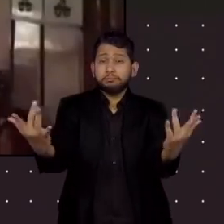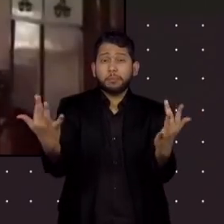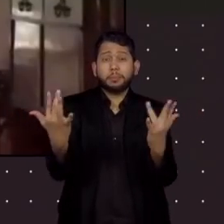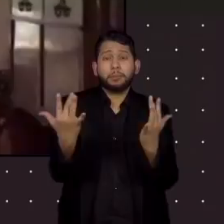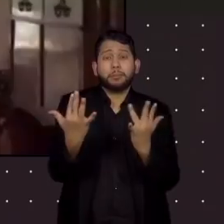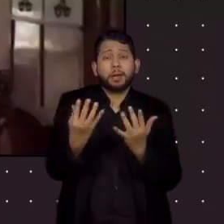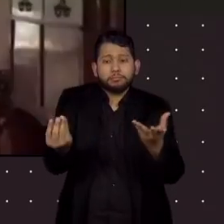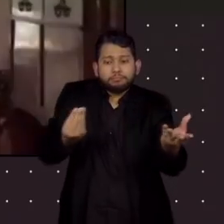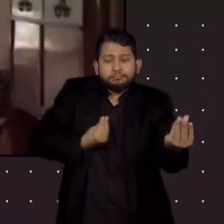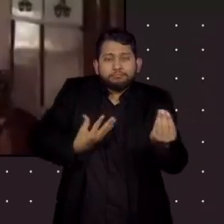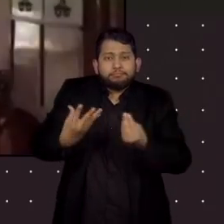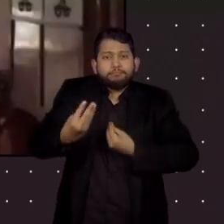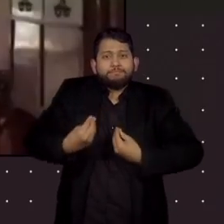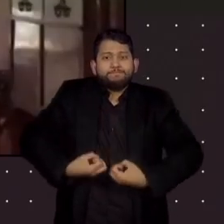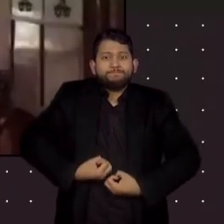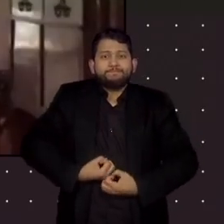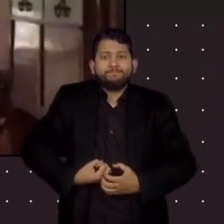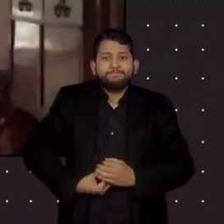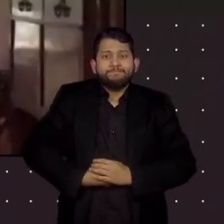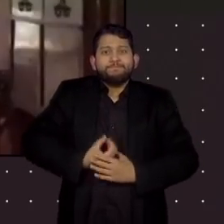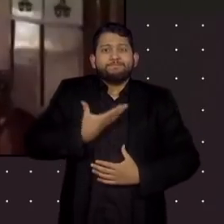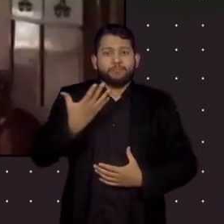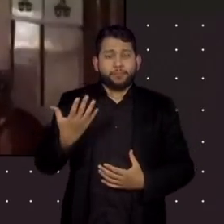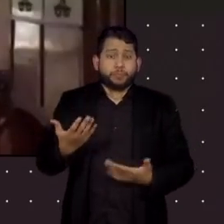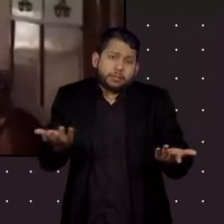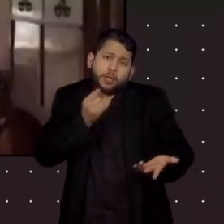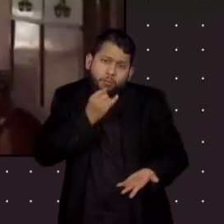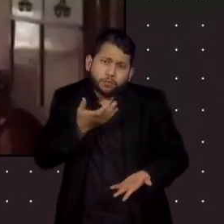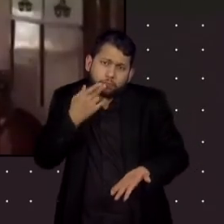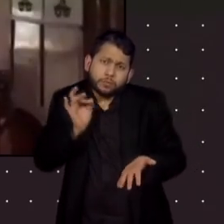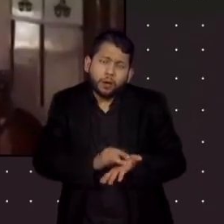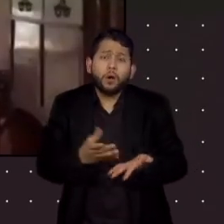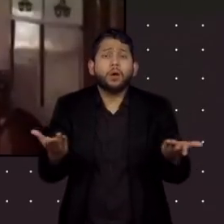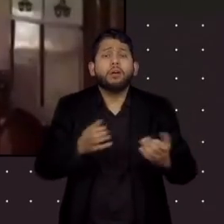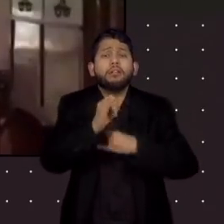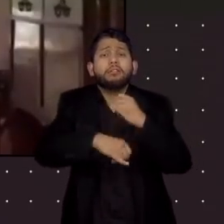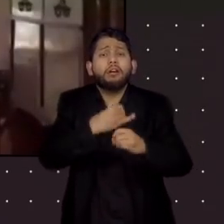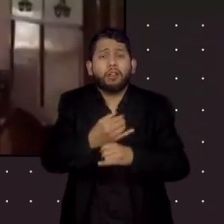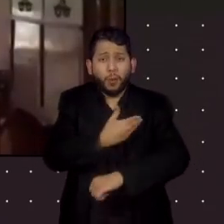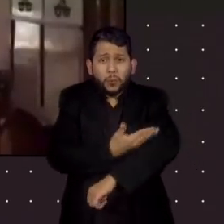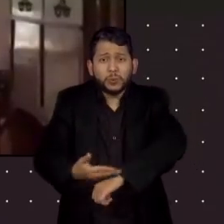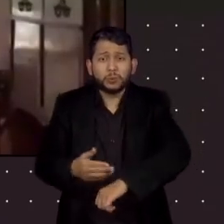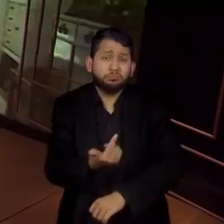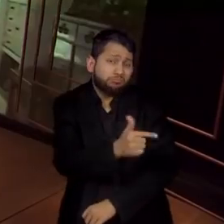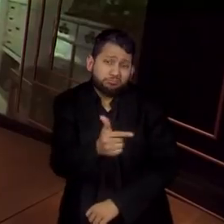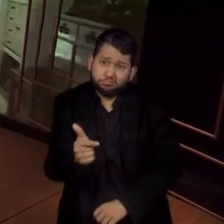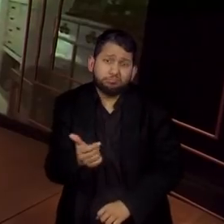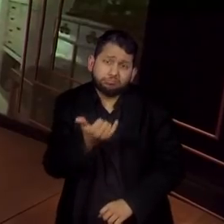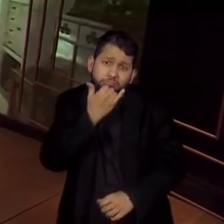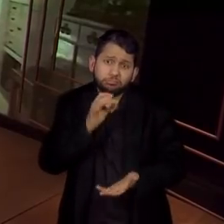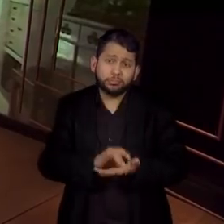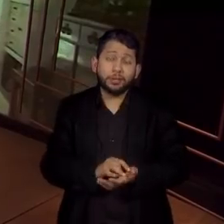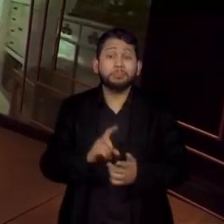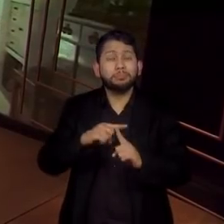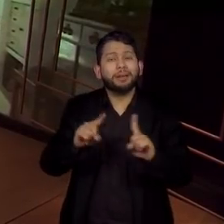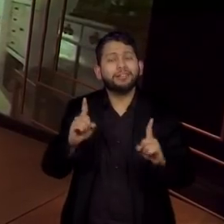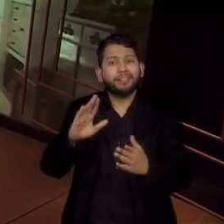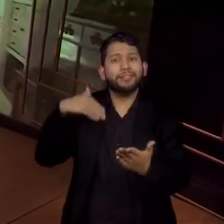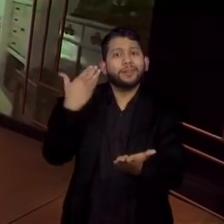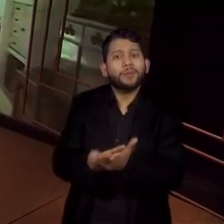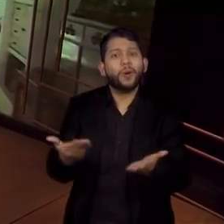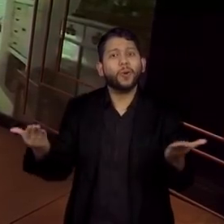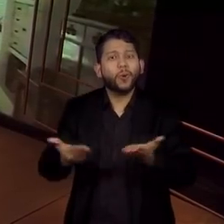eu não tenho uma habilidade assim de viver com a internet, não. Mas elas me trazem até hoje, eu fico impressionada,